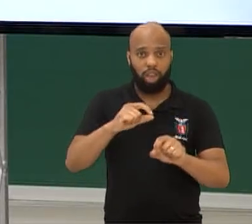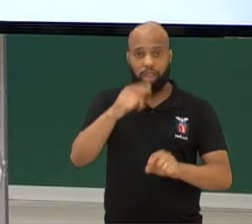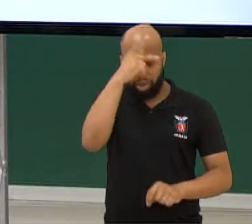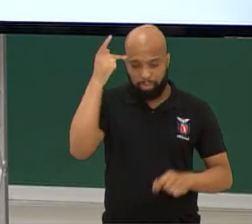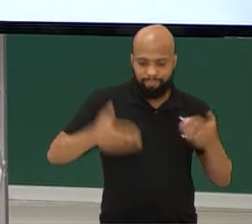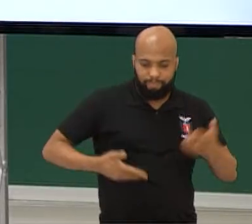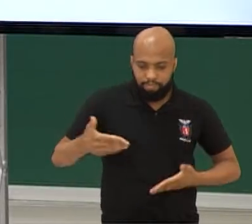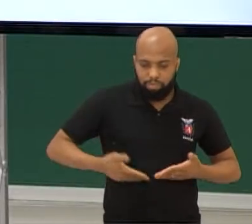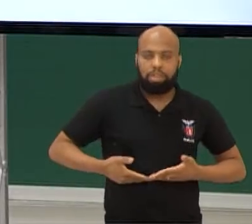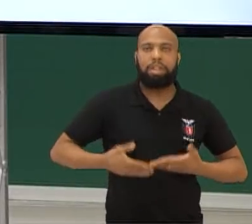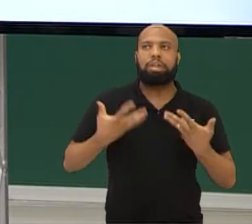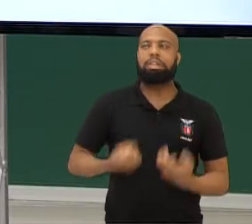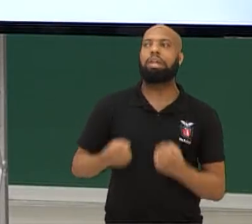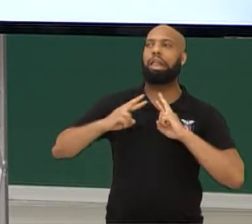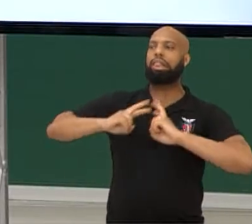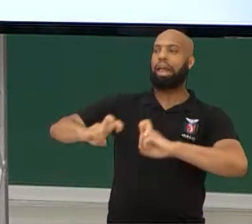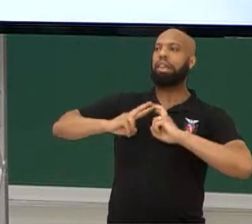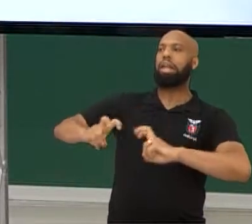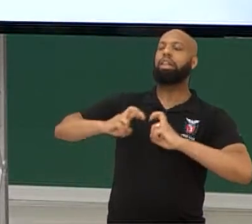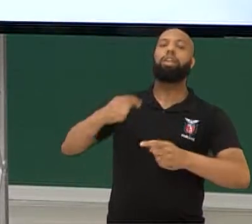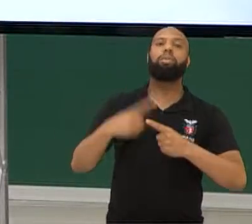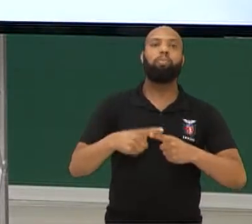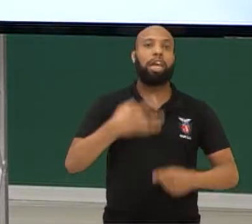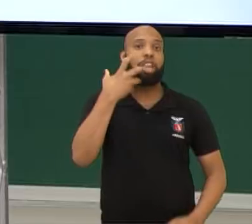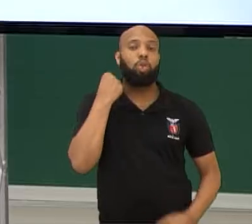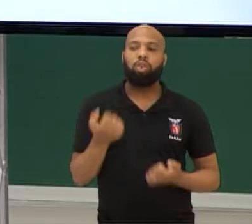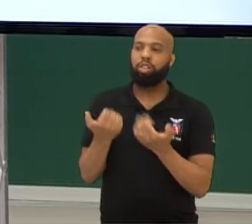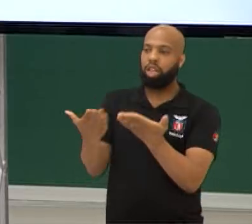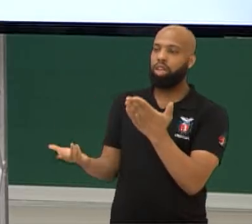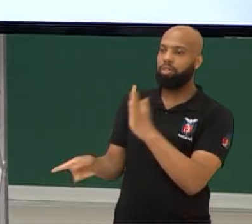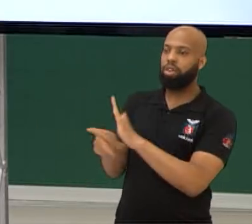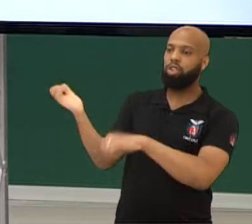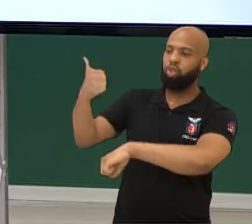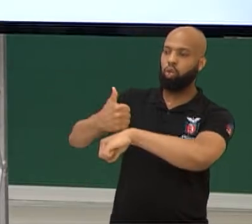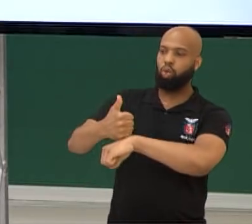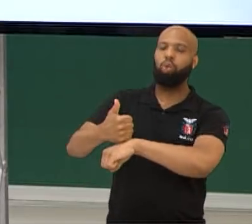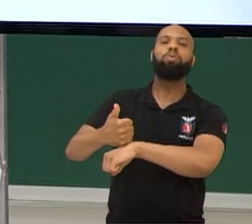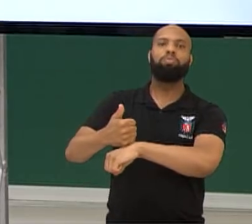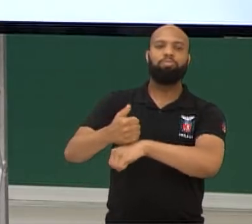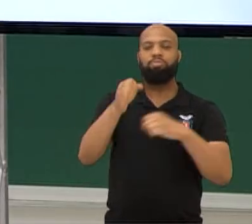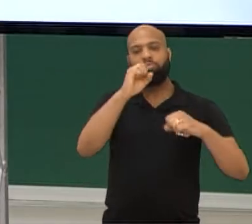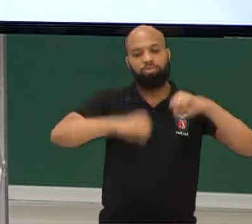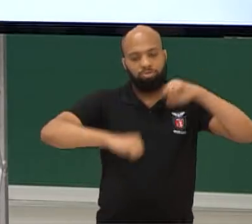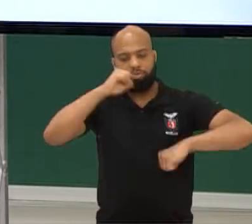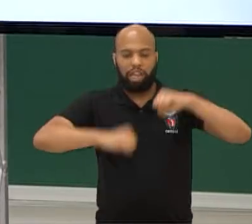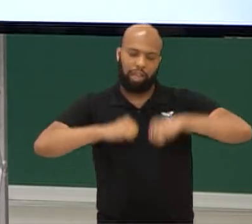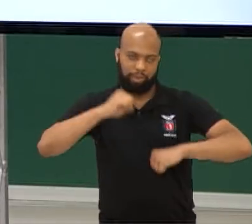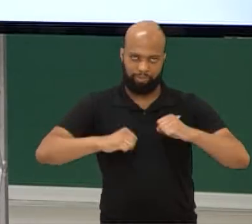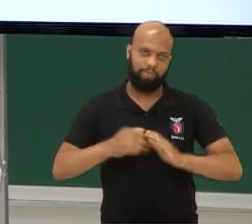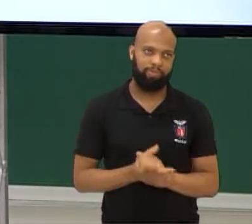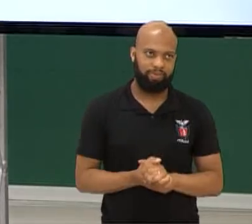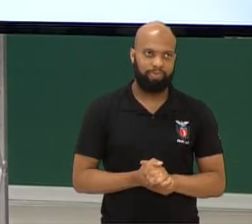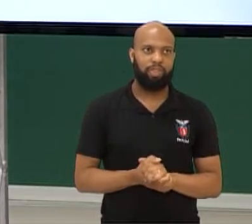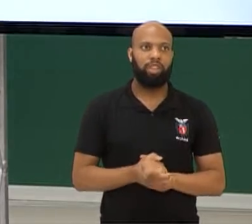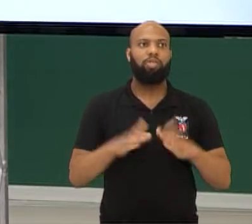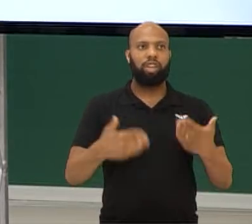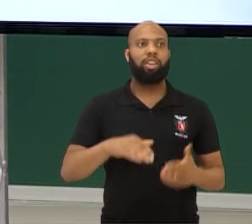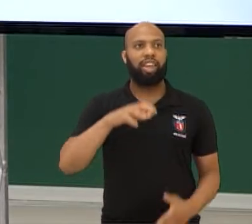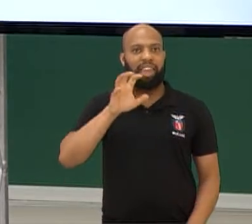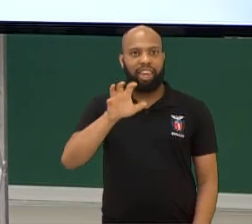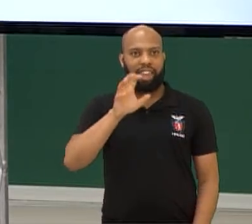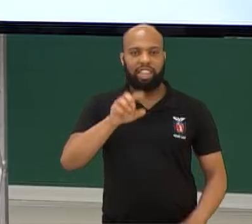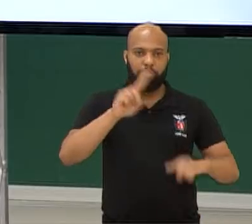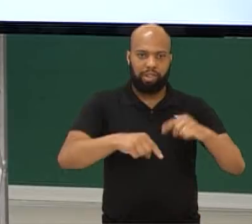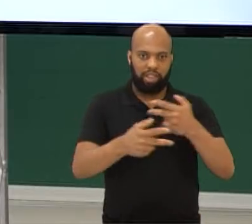trabalhador ser explorado, produzir o lucro para os donos dos meios de produção, que não é ele mesmo, né? Muito desse material